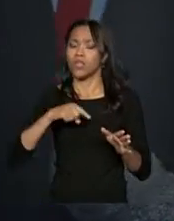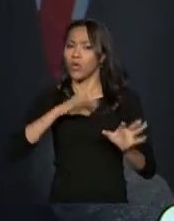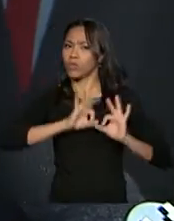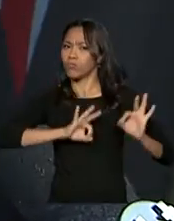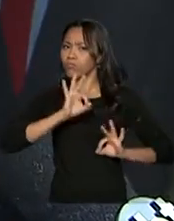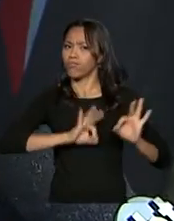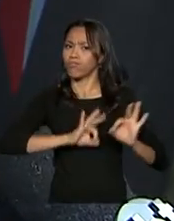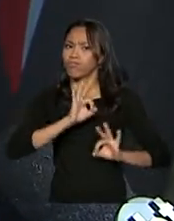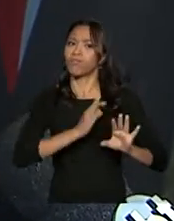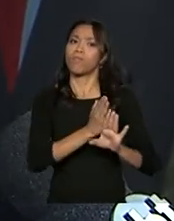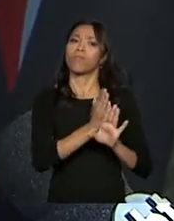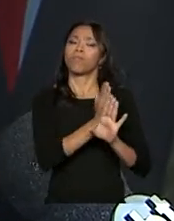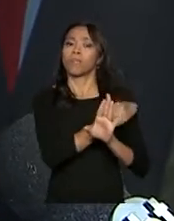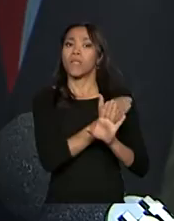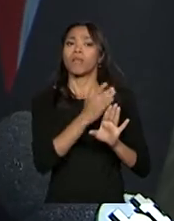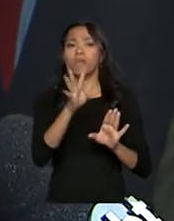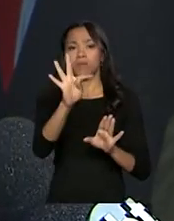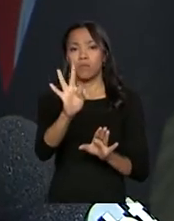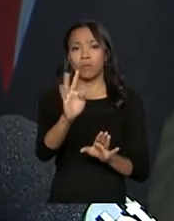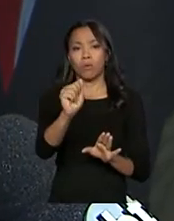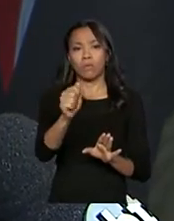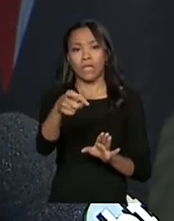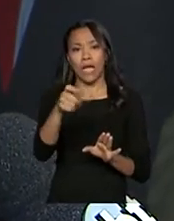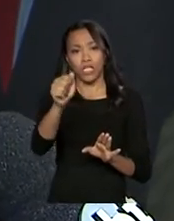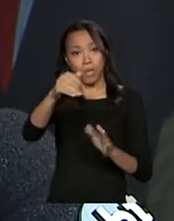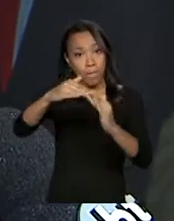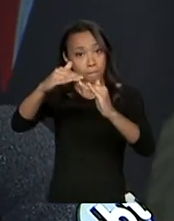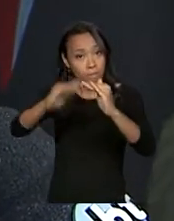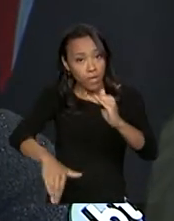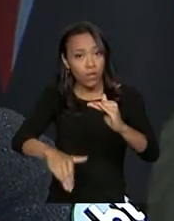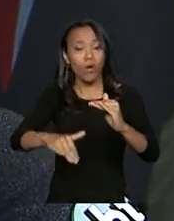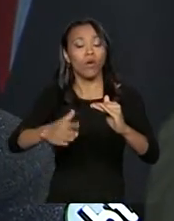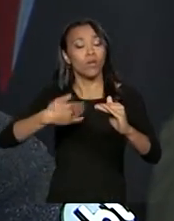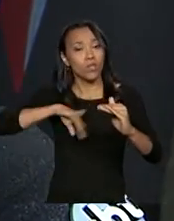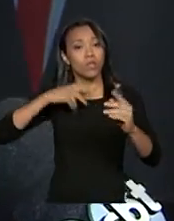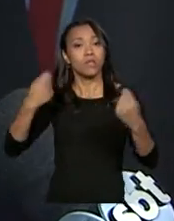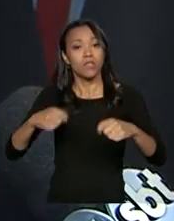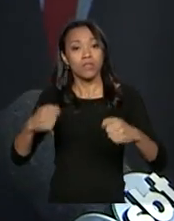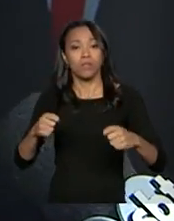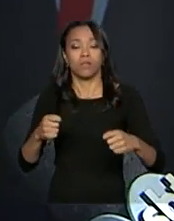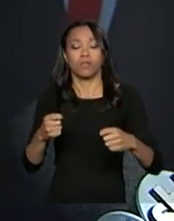taxa de crescimento menor, que vai ocorrer agora. E nós temos de dar conta dela.